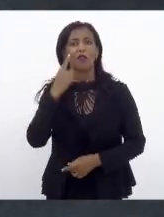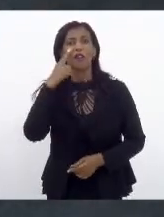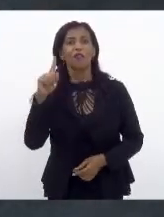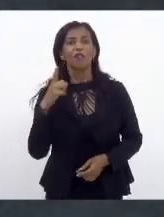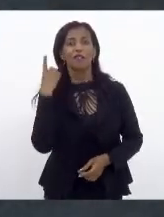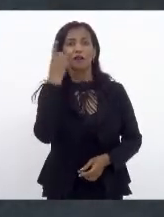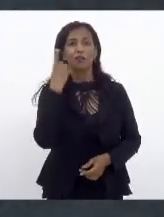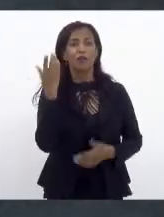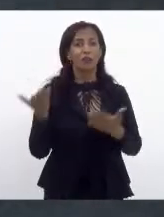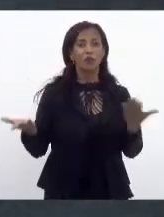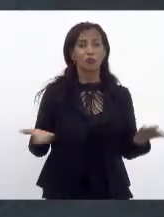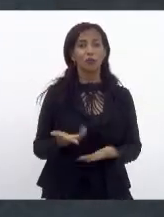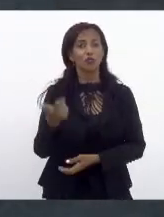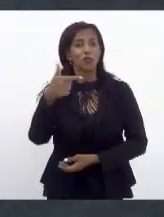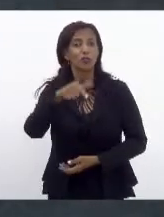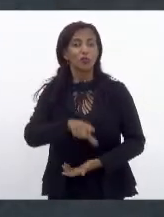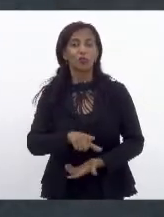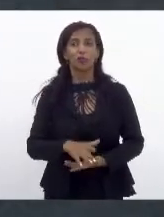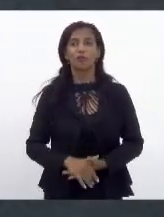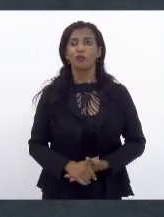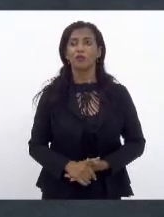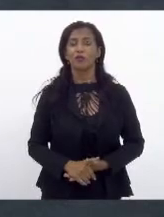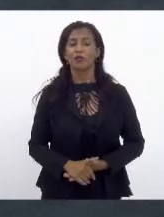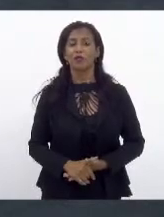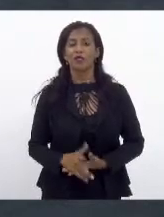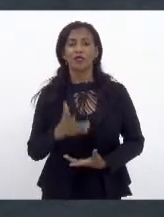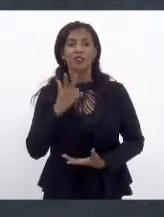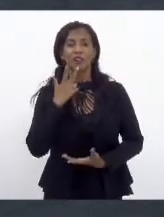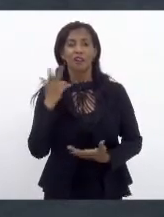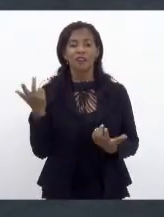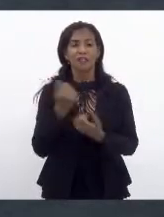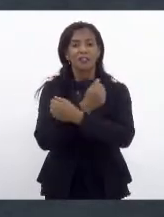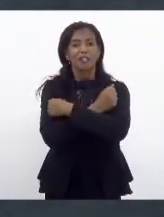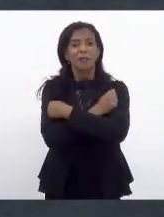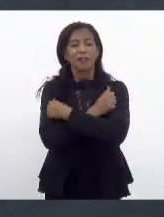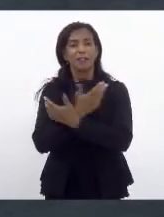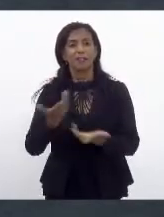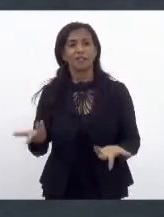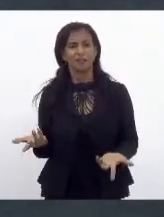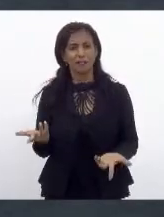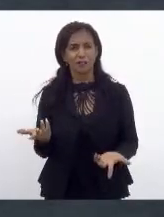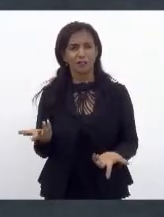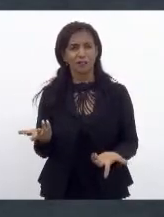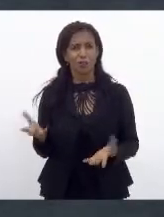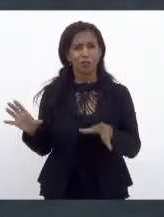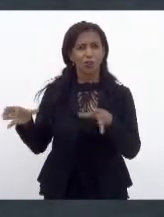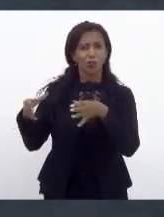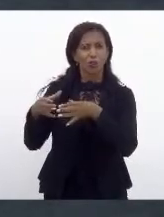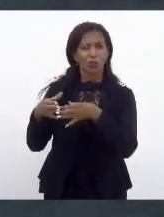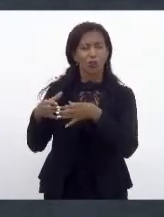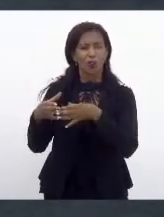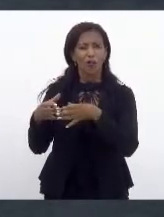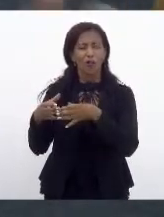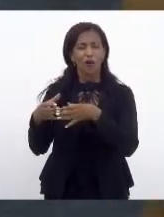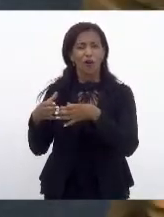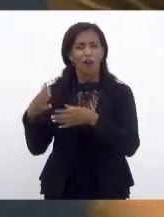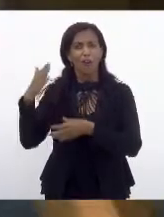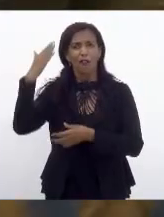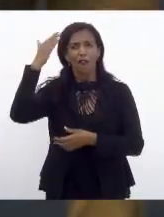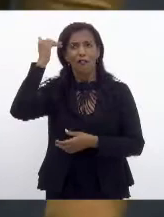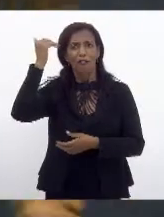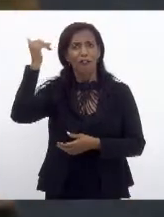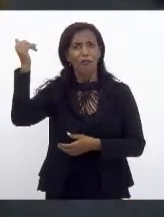deputado hoje, mais uma vez, regozijando-se, abraçado ao lado de integrantes daquela famosa foto do Marcelo Freixo ao